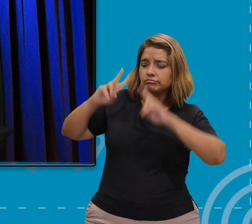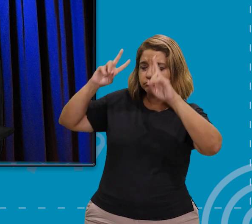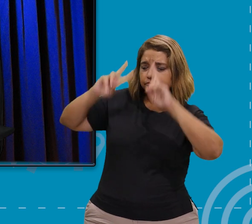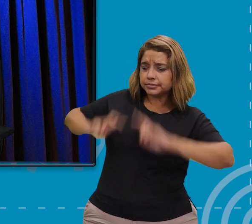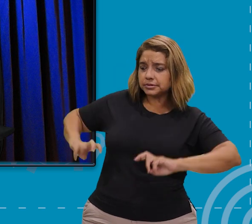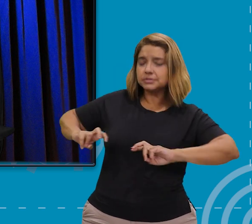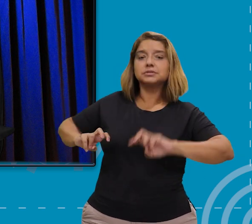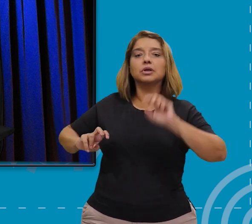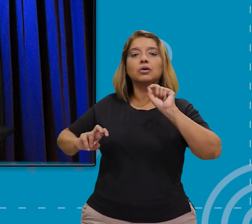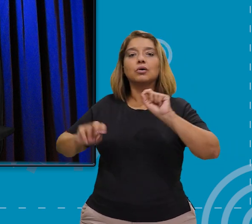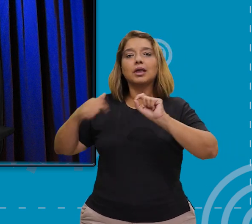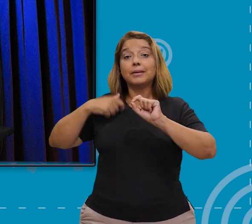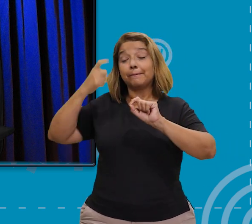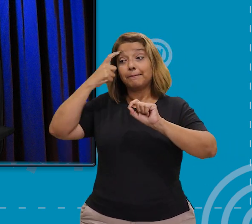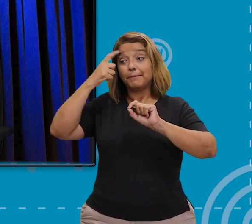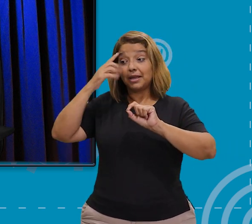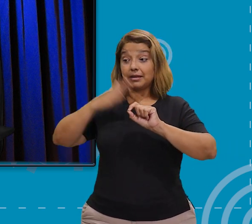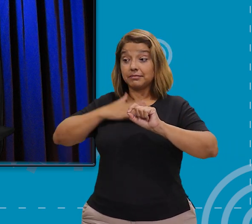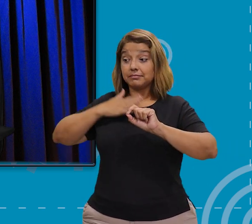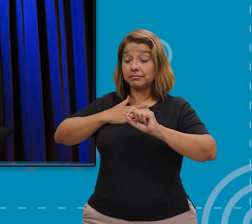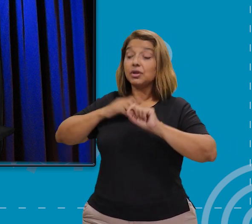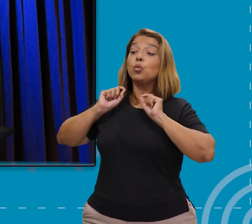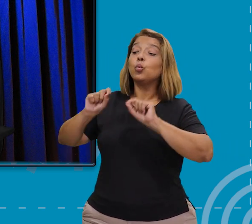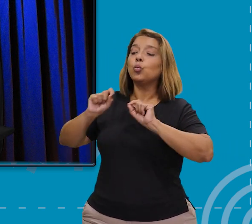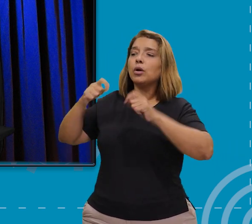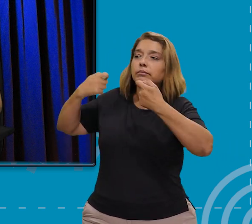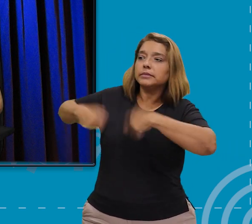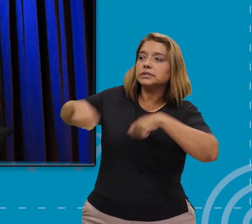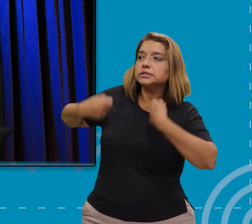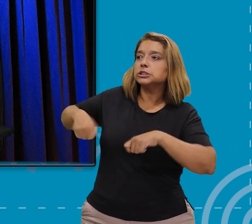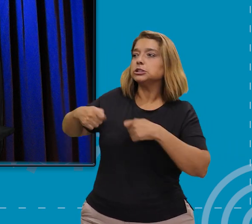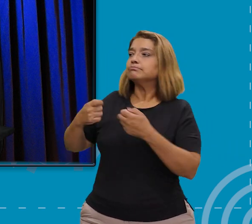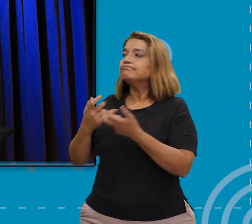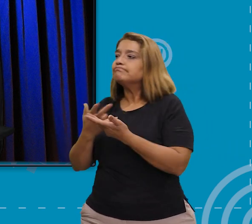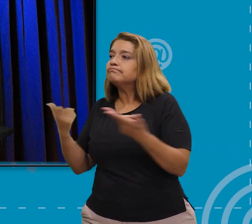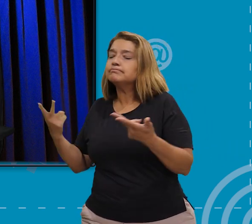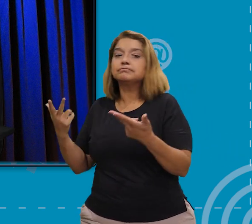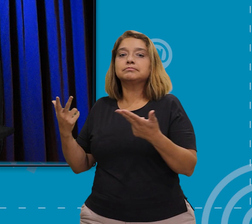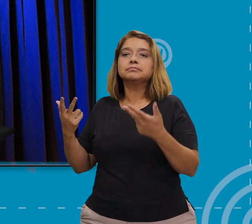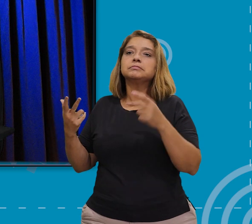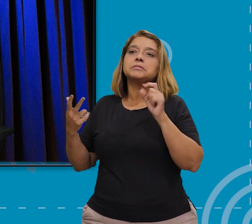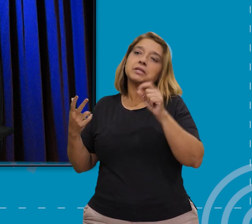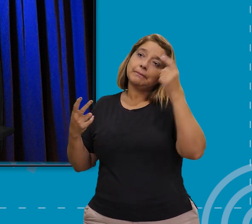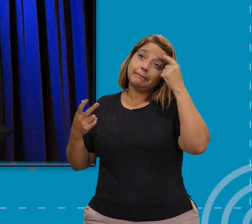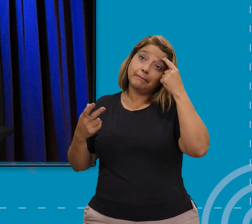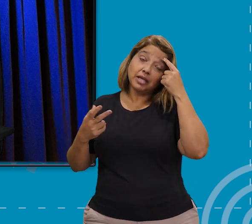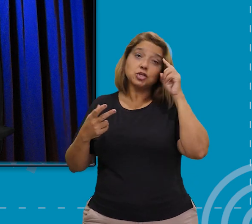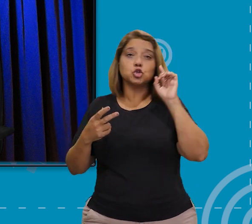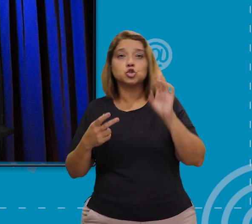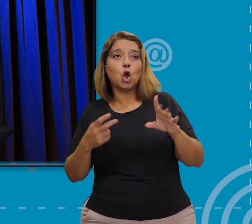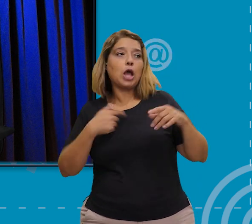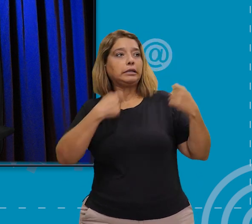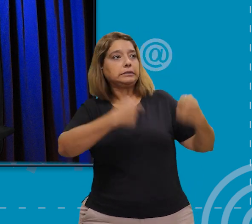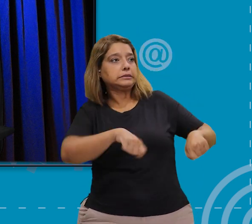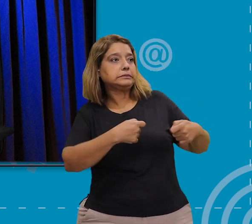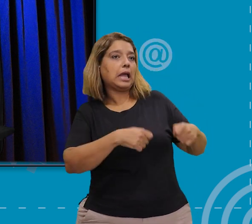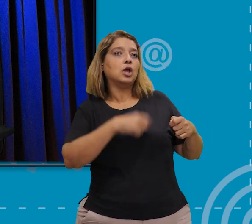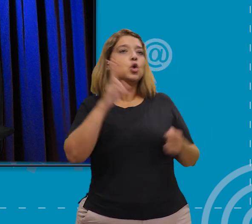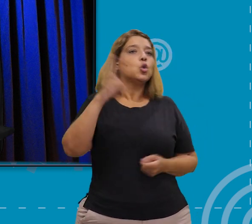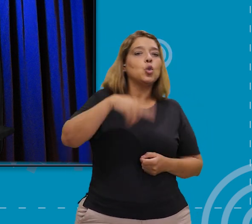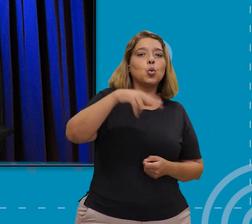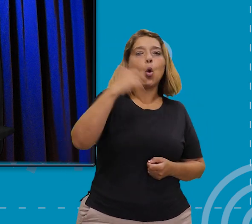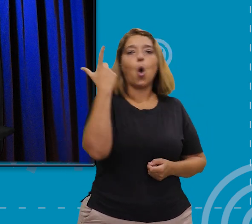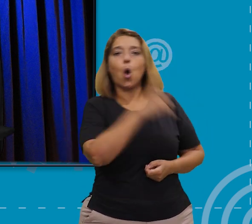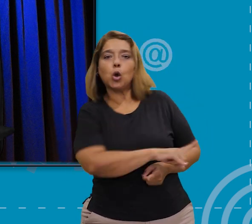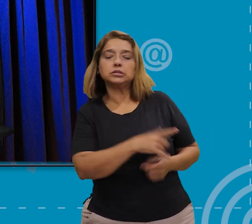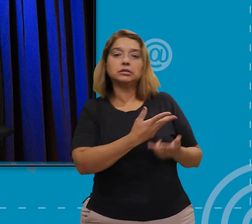primeiro, né, eu olho para mim, né, e busco, né, atender as minhas e as suas. Porque se eu ficar na